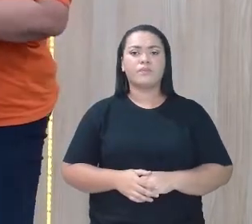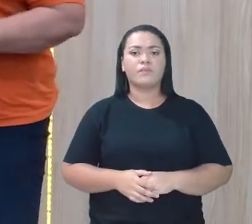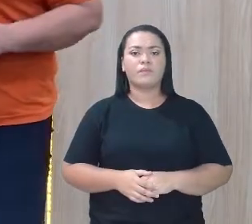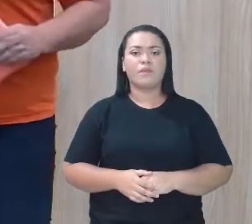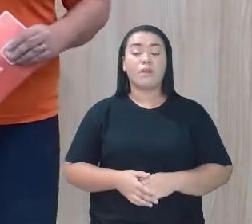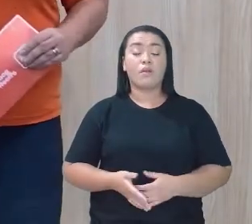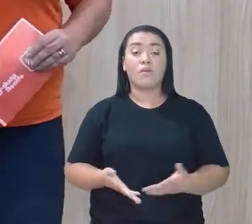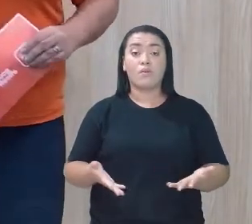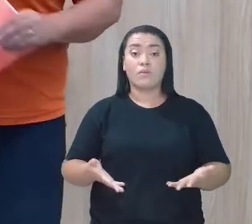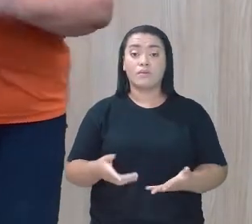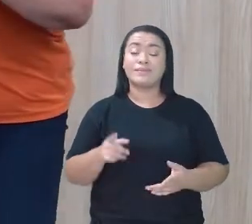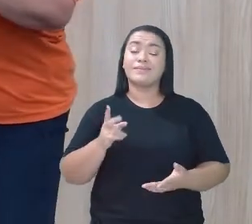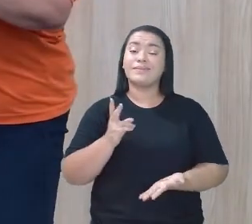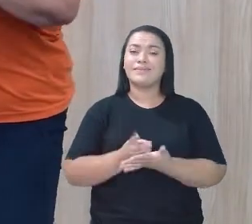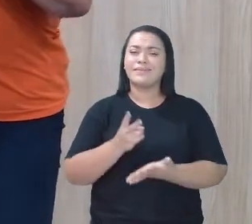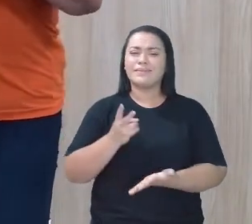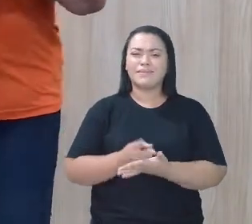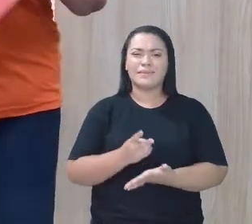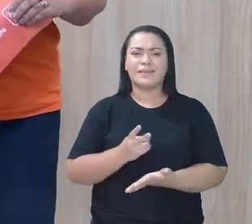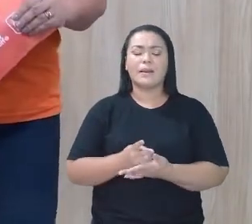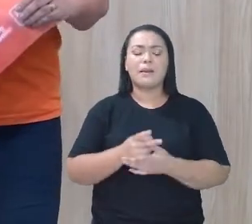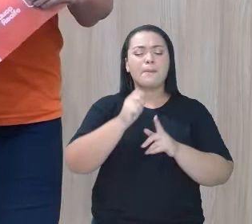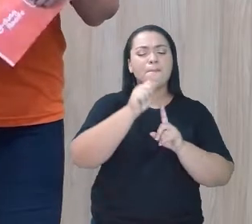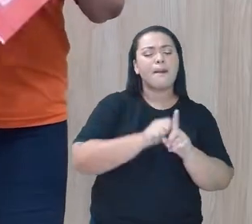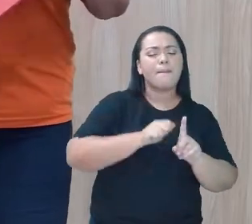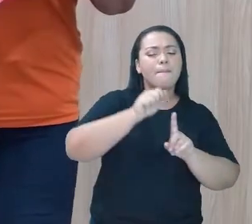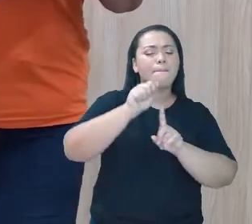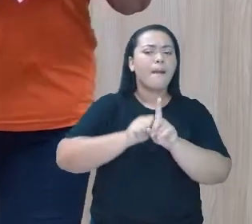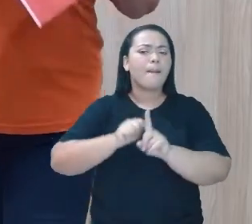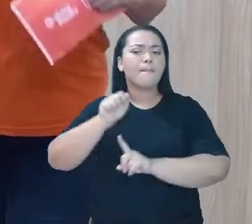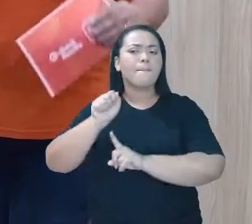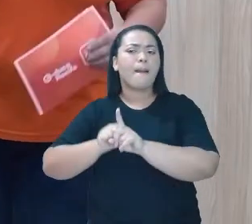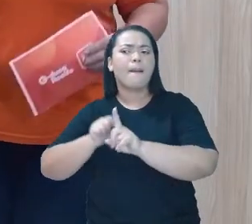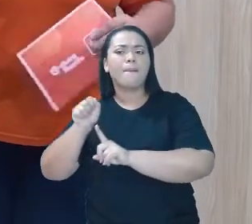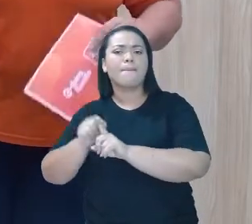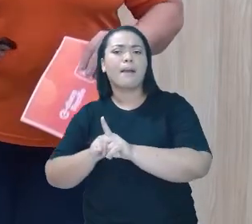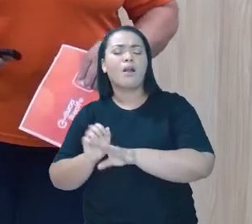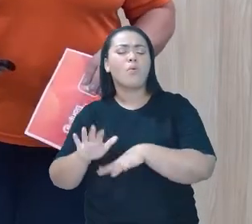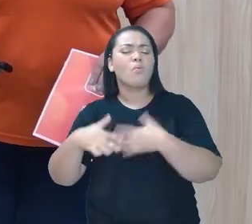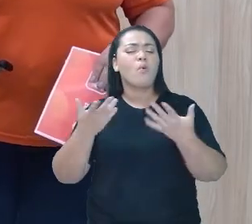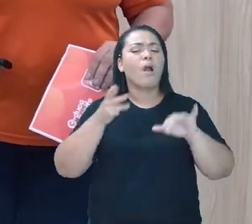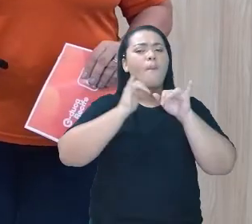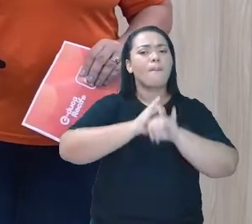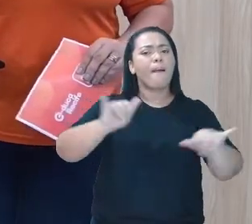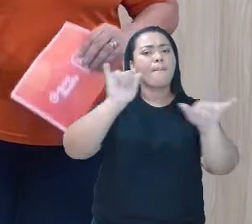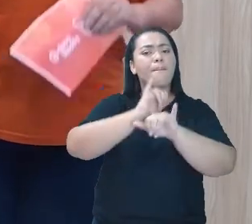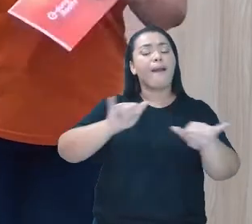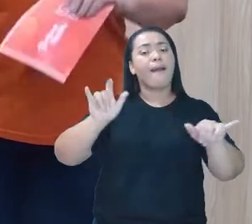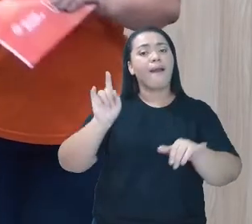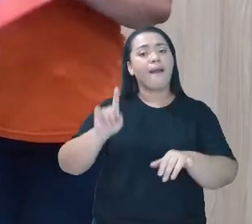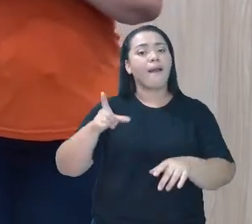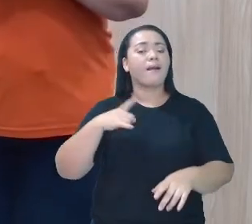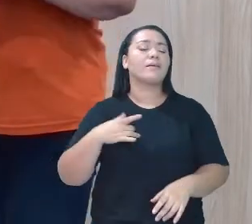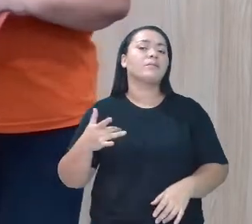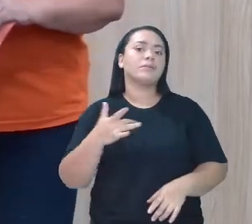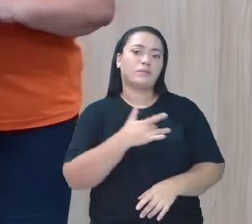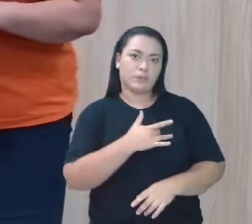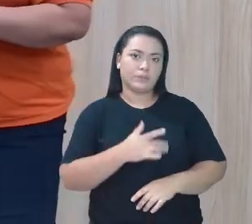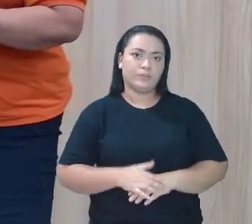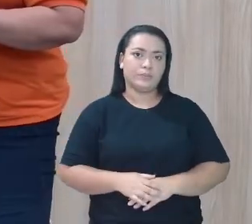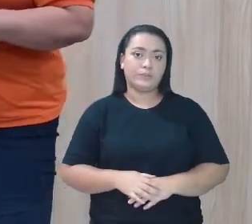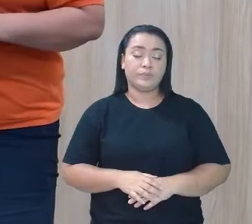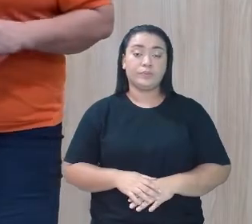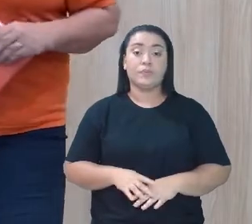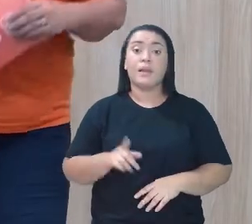vamos sempre estar vendo cada mês quais são as campanhas em relação à saúde. É muito importante a gente